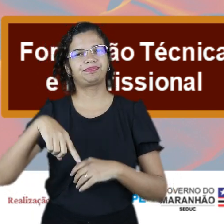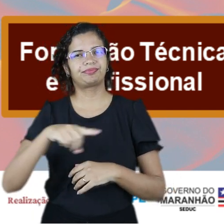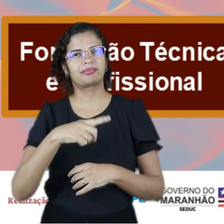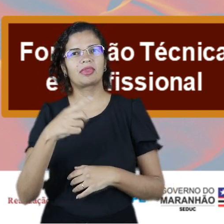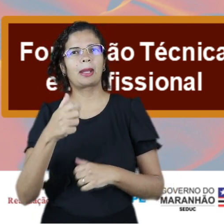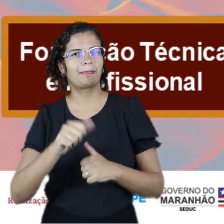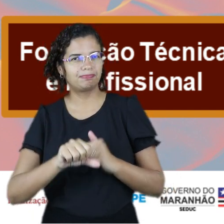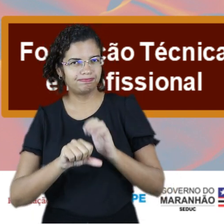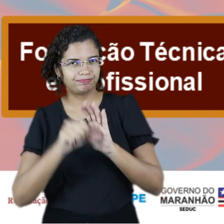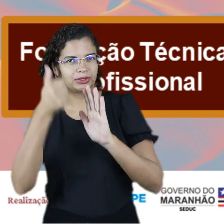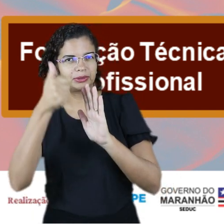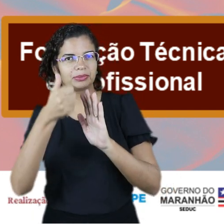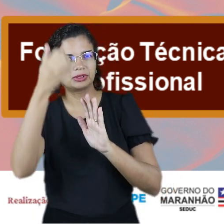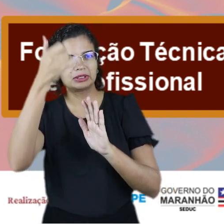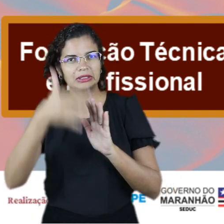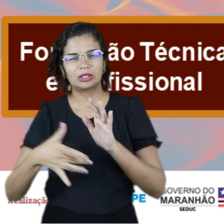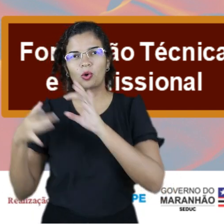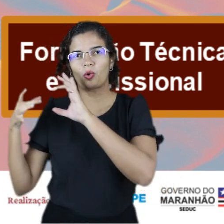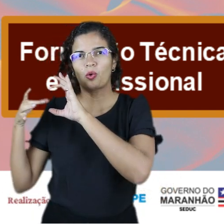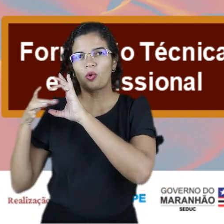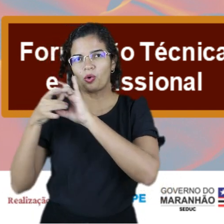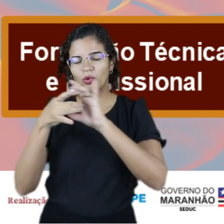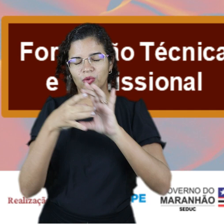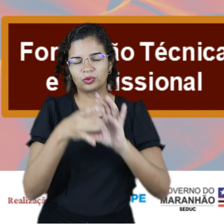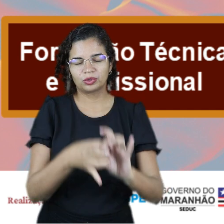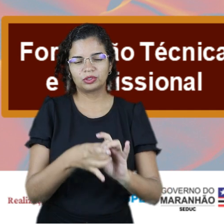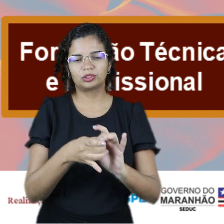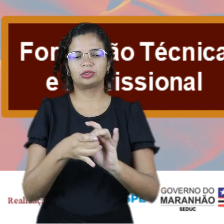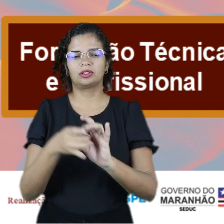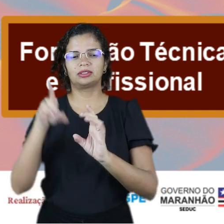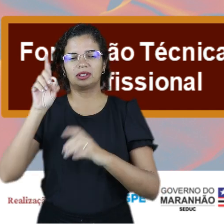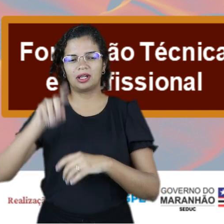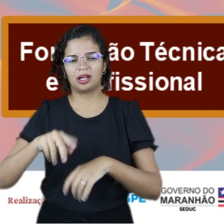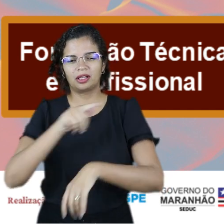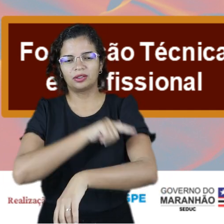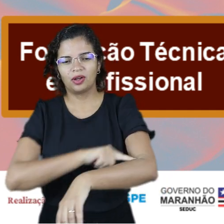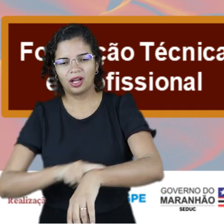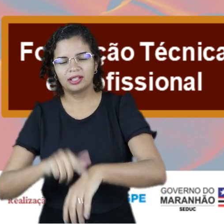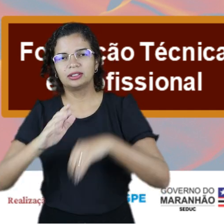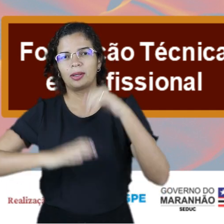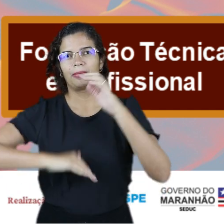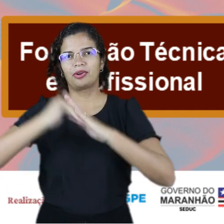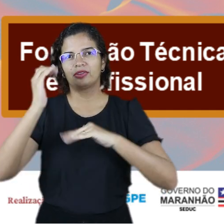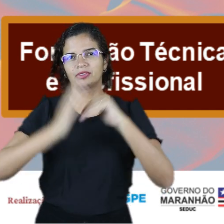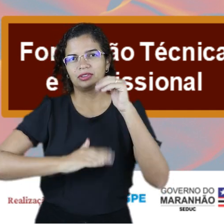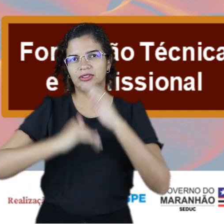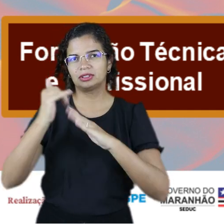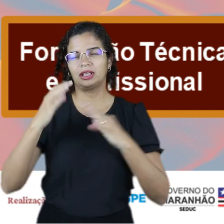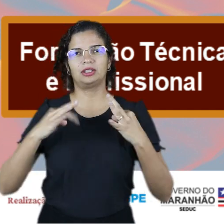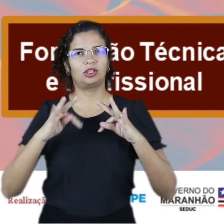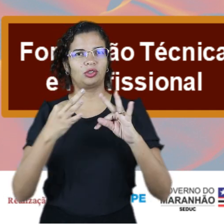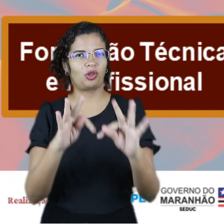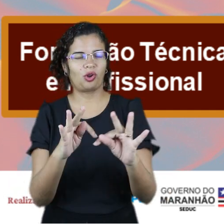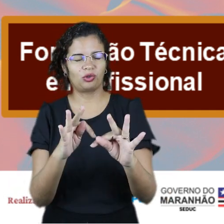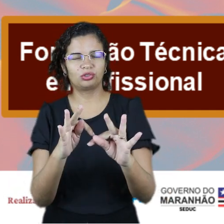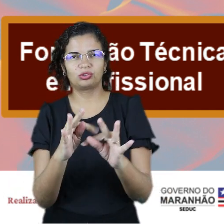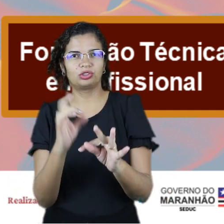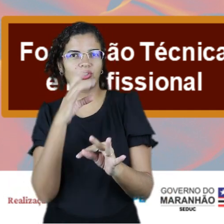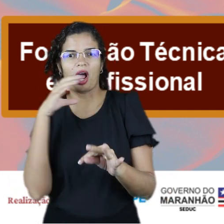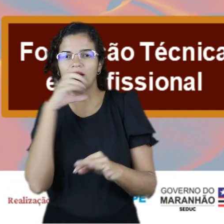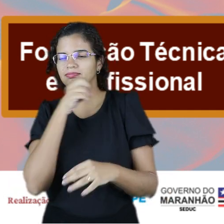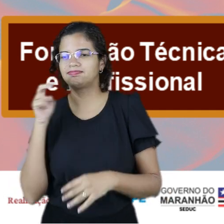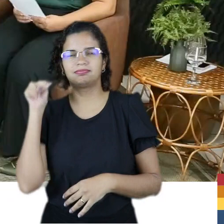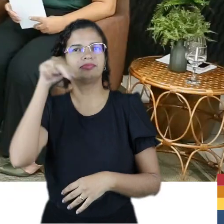legais que regem a educação profissional e tecnológica e que atravessam o documento curricular do território maranhense e vem